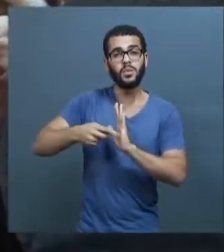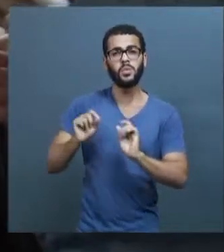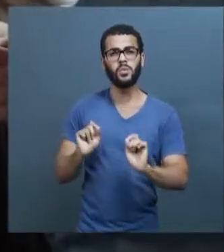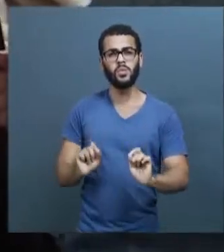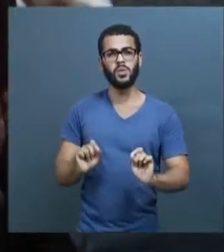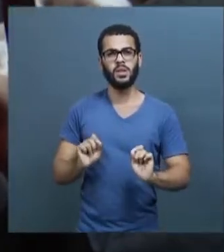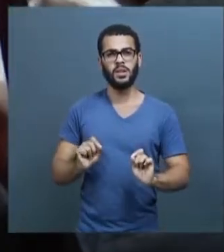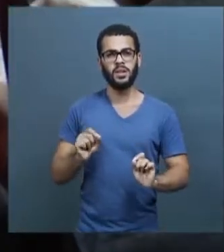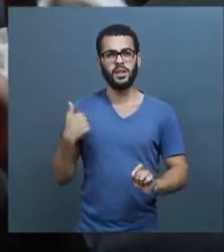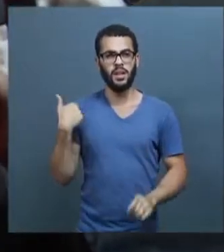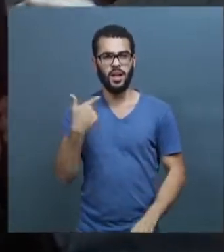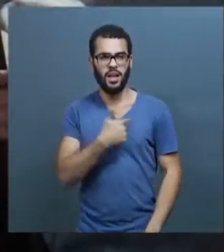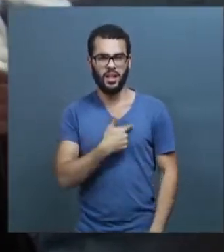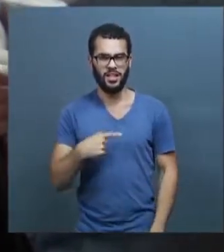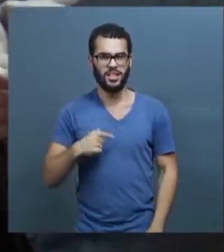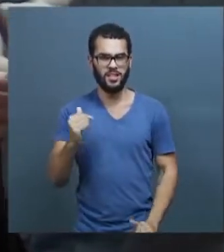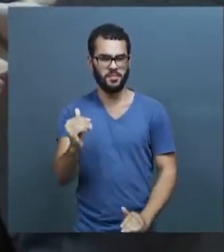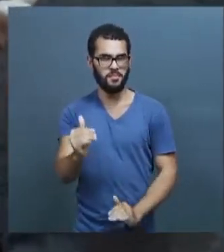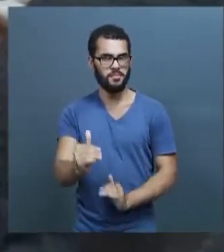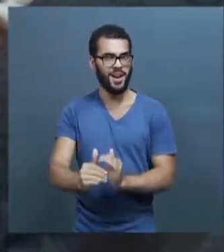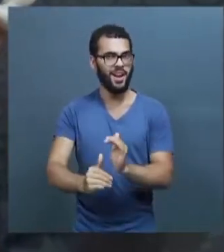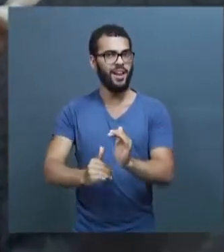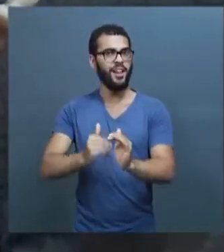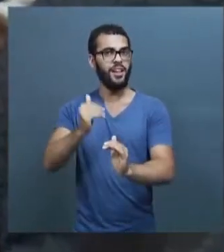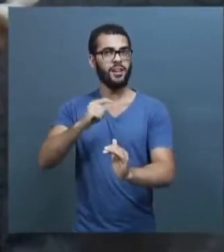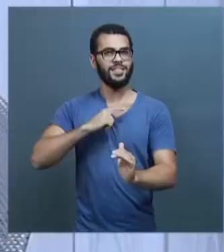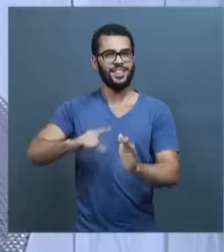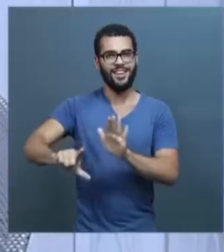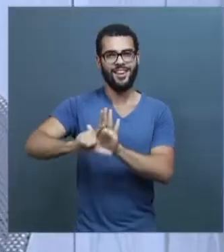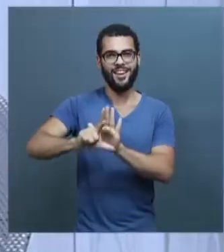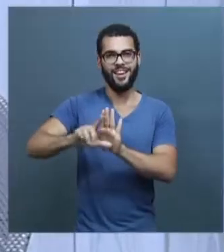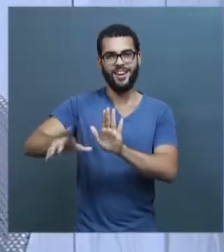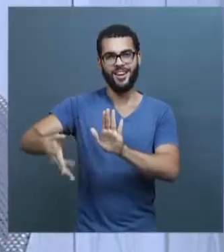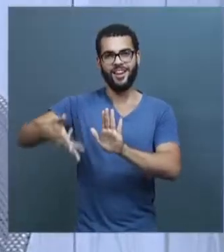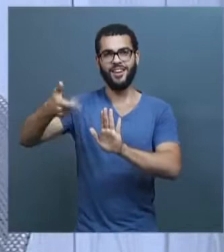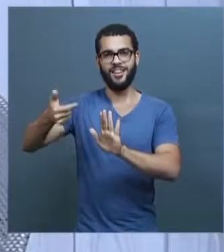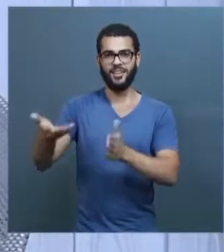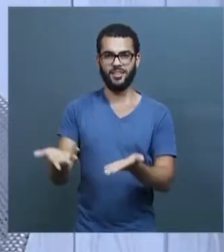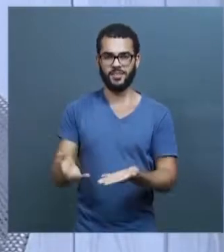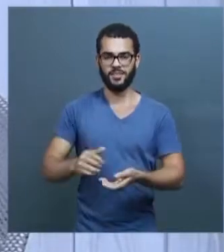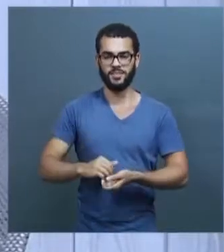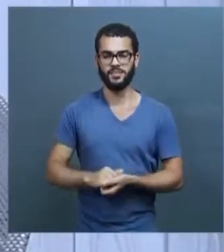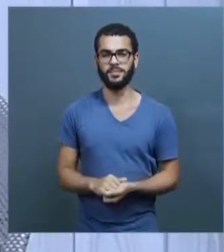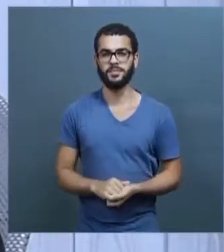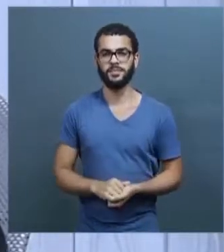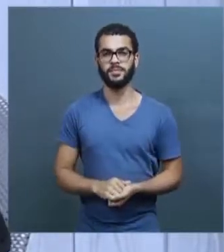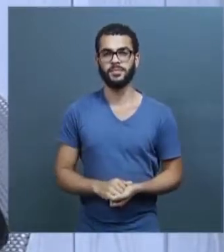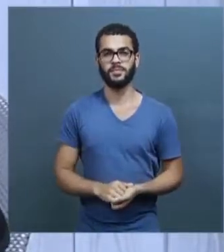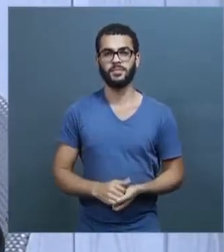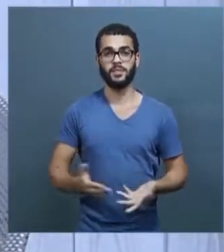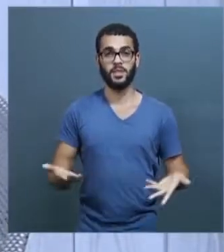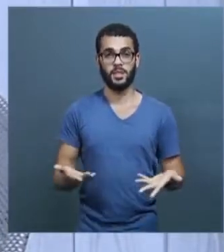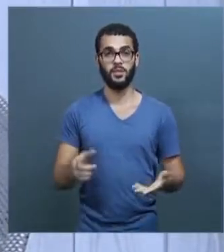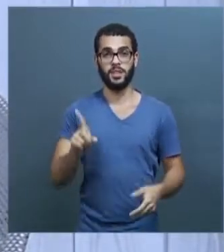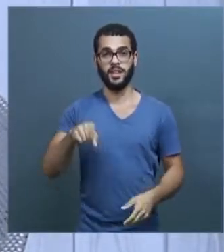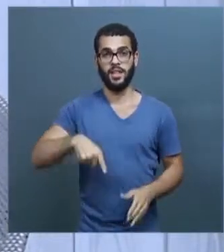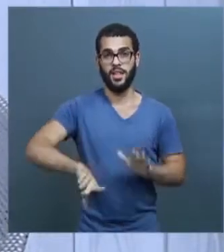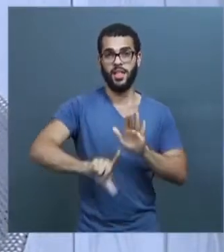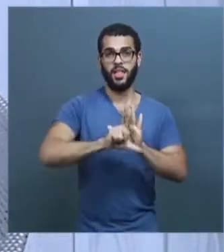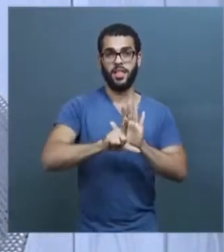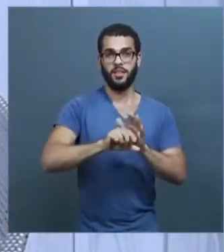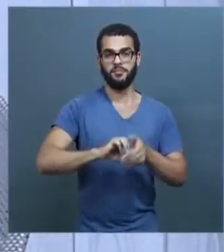que a gente tenha um avanço com essas alterações. E agora é lei. De acordo